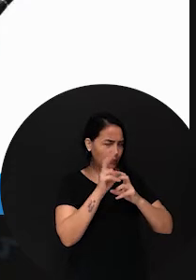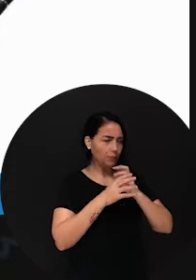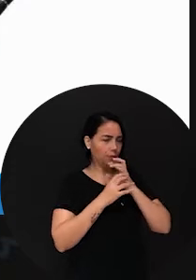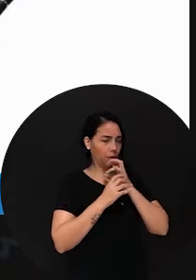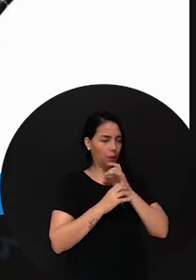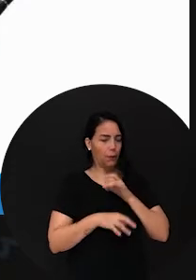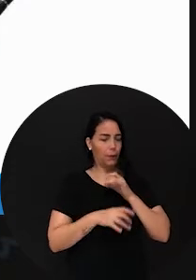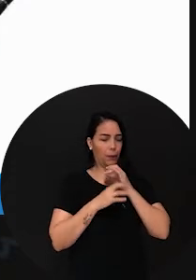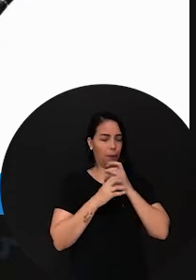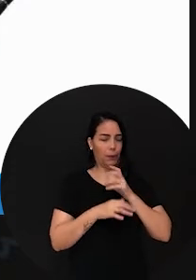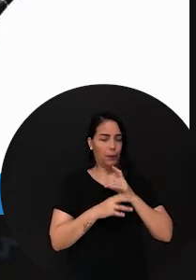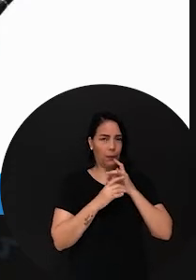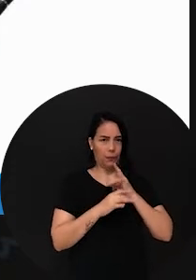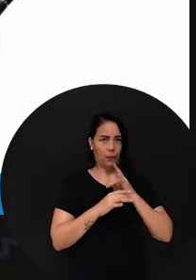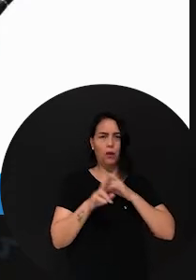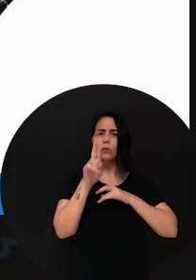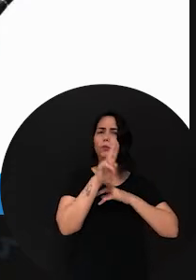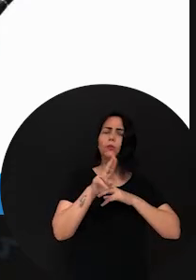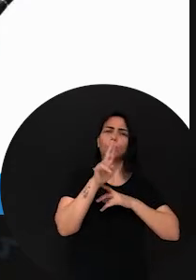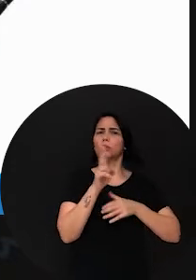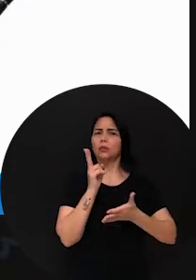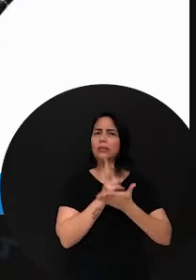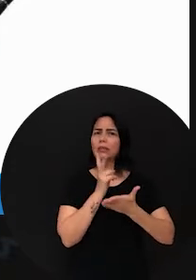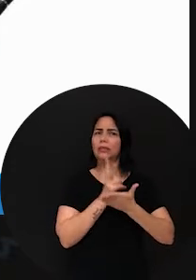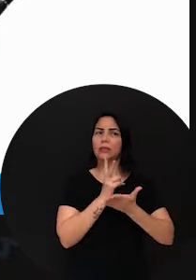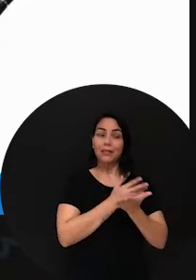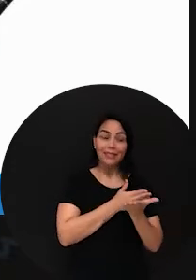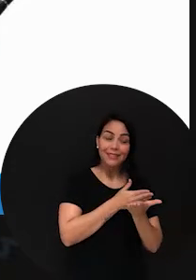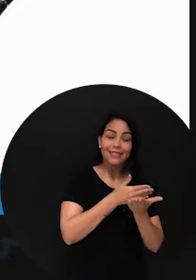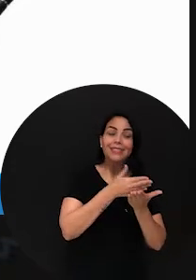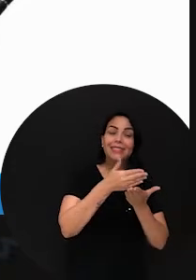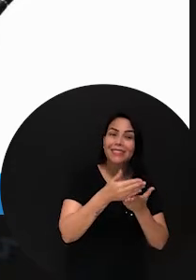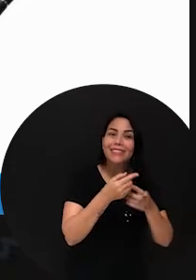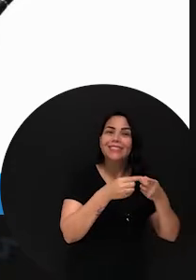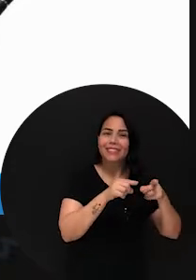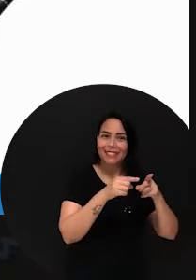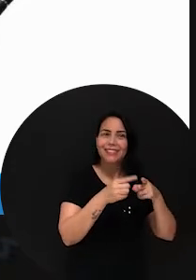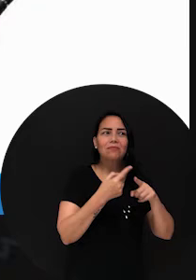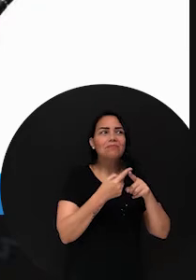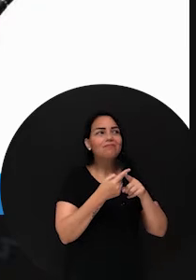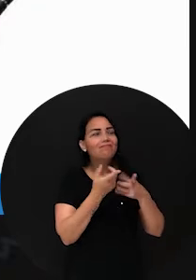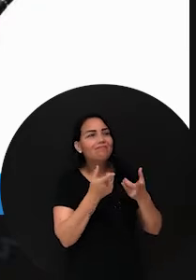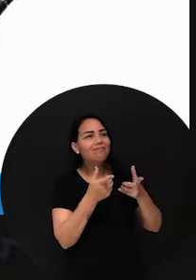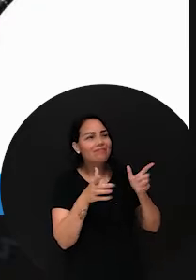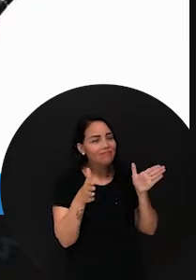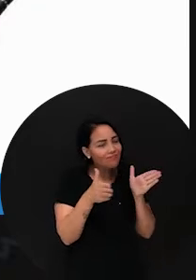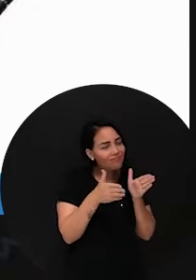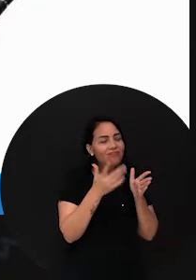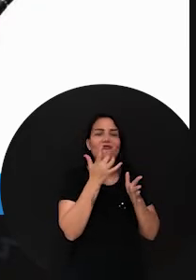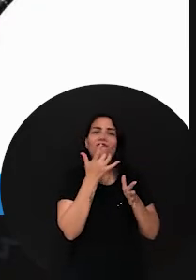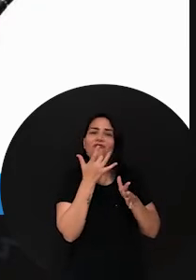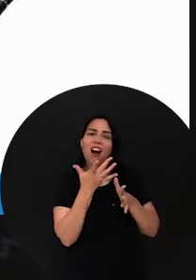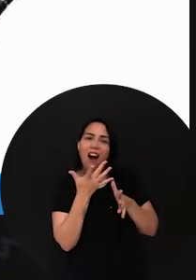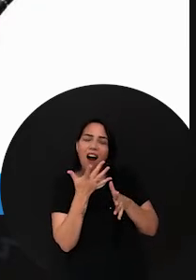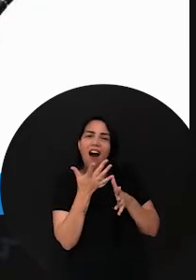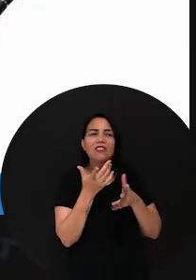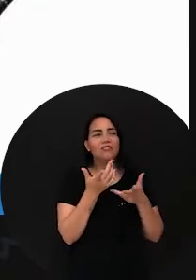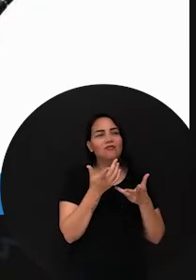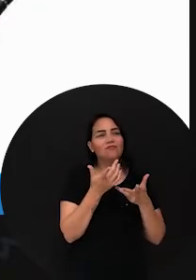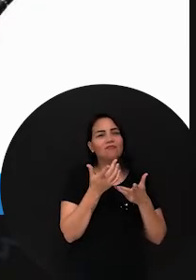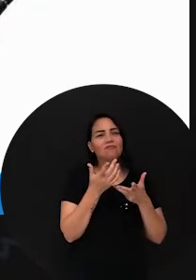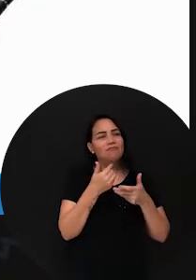Muito usada, principalmente na iniciação musical, né? Por ser um instrumento fácil de